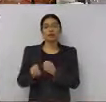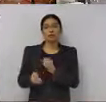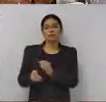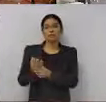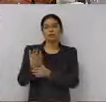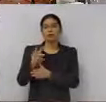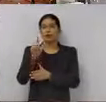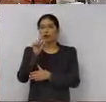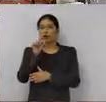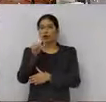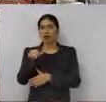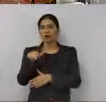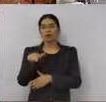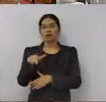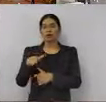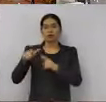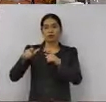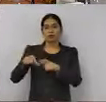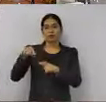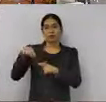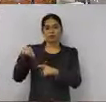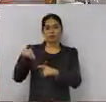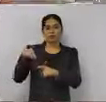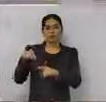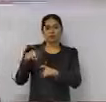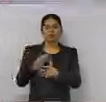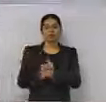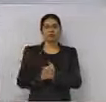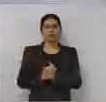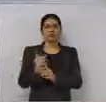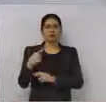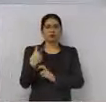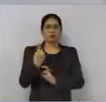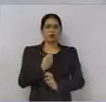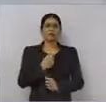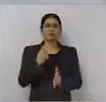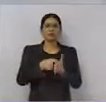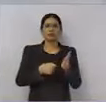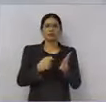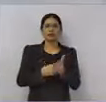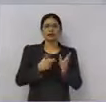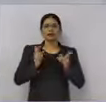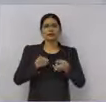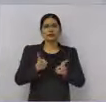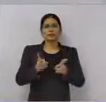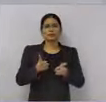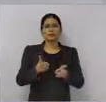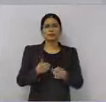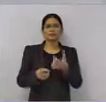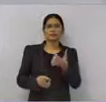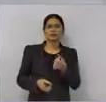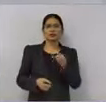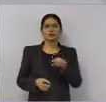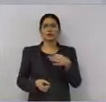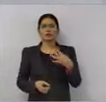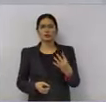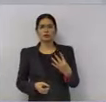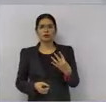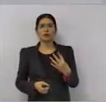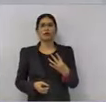o que a gente vai tentar conseguir é sempre estar produzindo o 6.4 que está previsto no